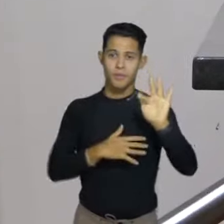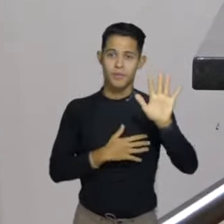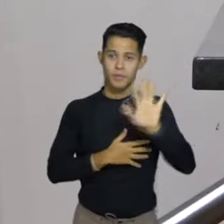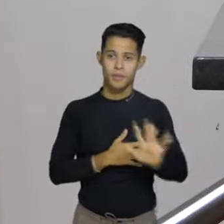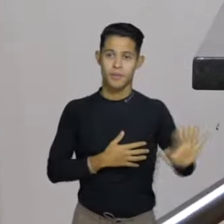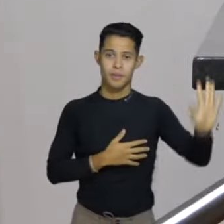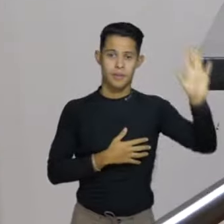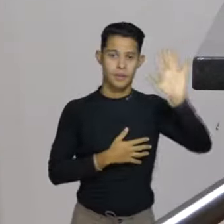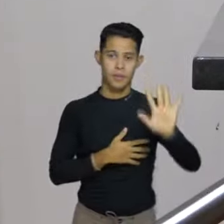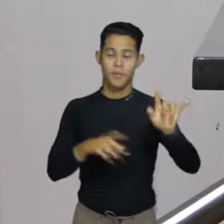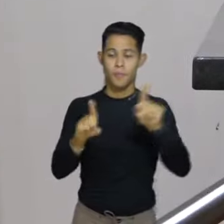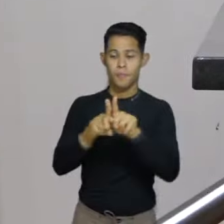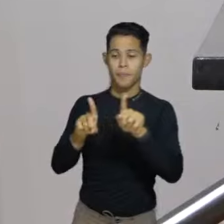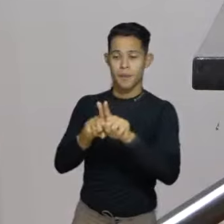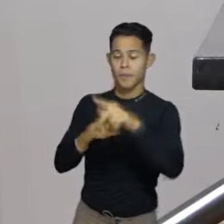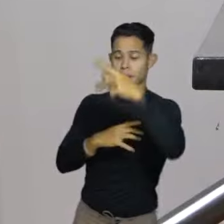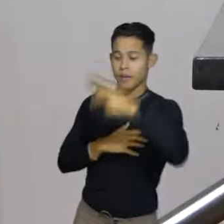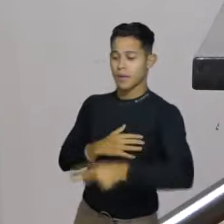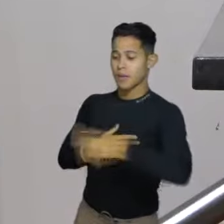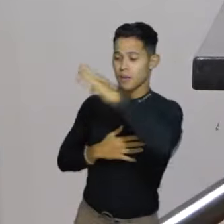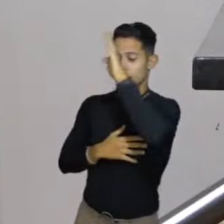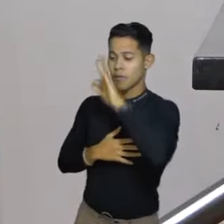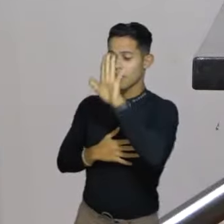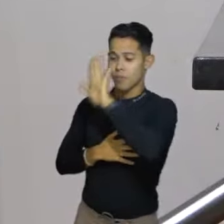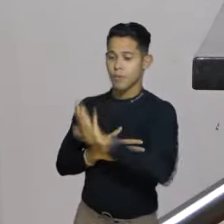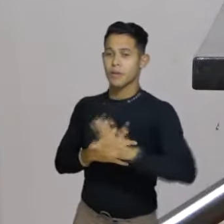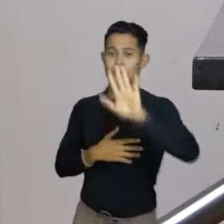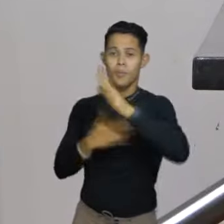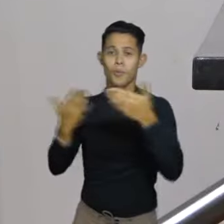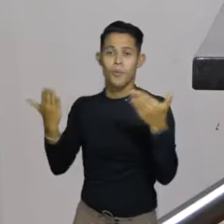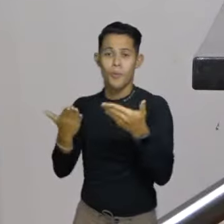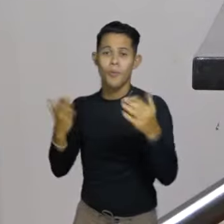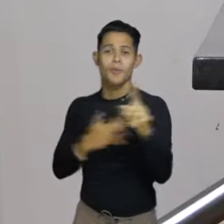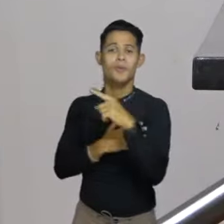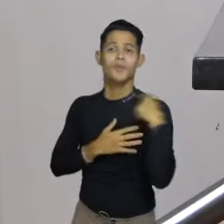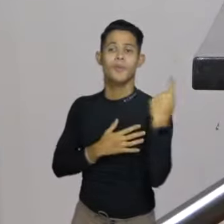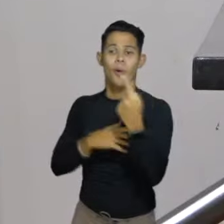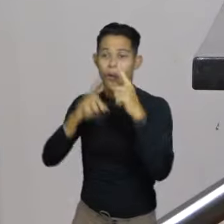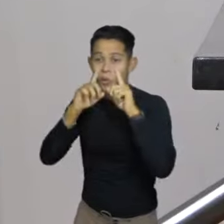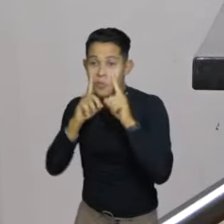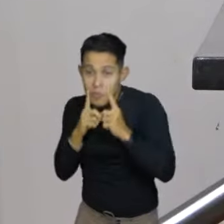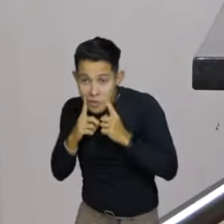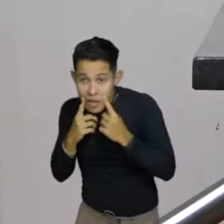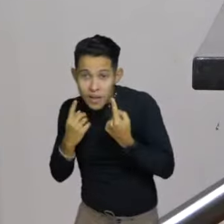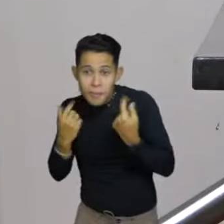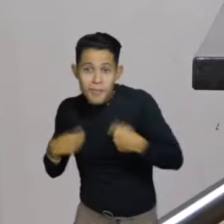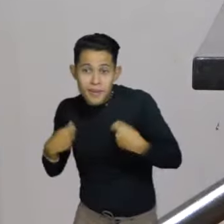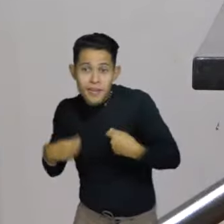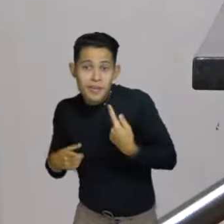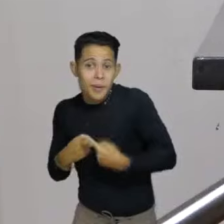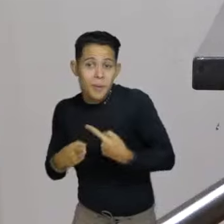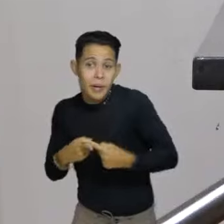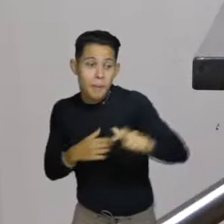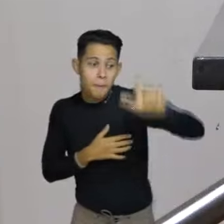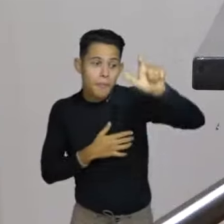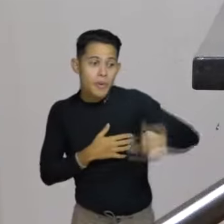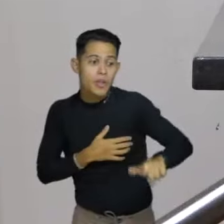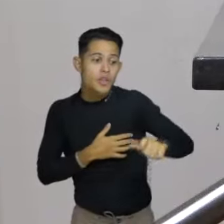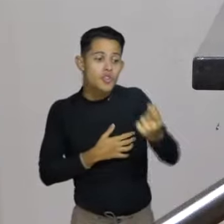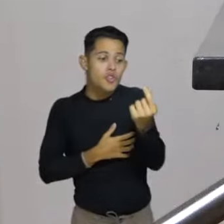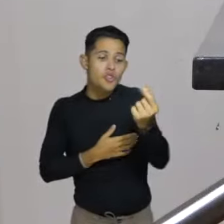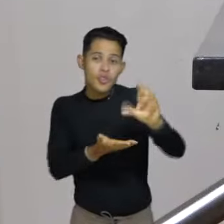a justiça no Brasil num dia desse que nós deveríamos estar chorando porque criminosos que roubaram dinheiro público de